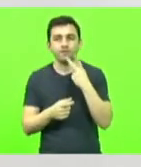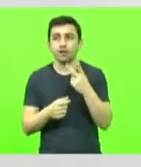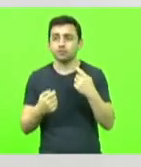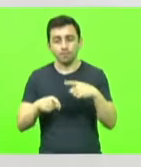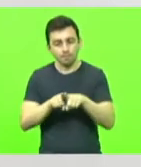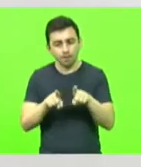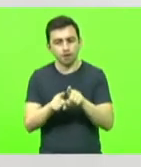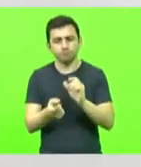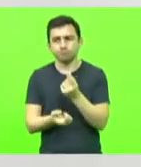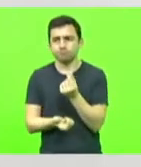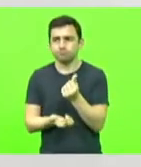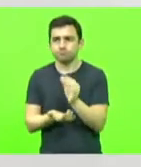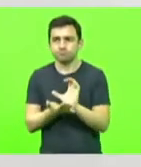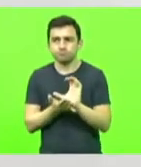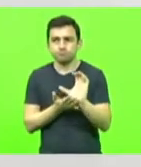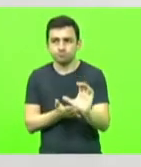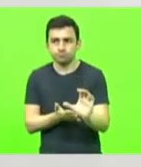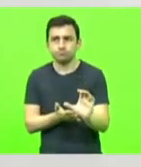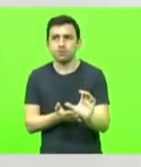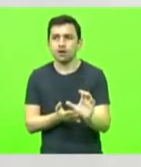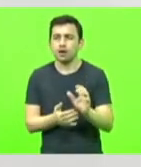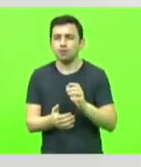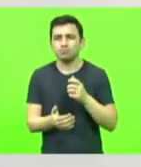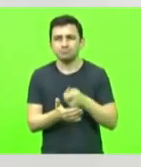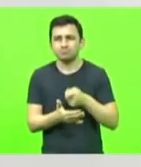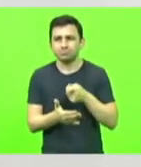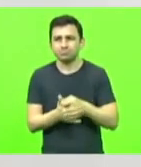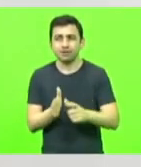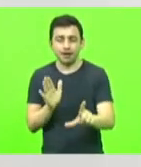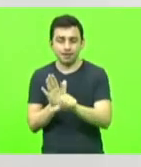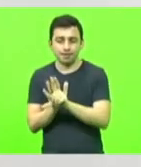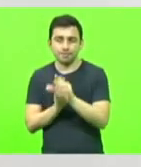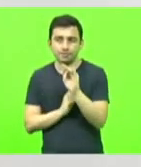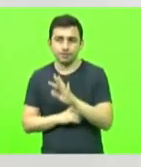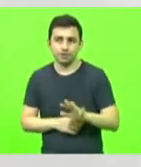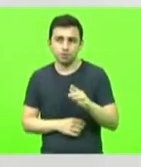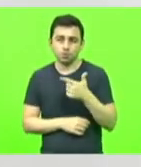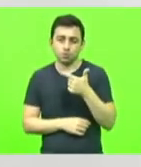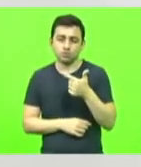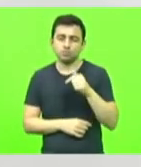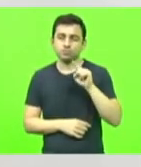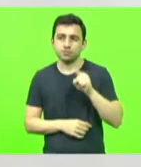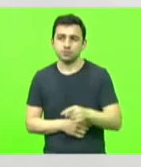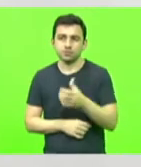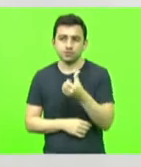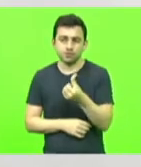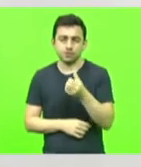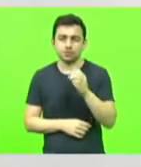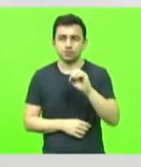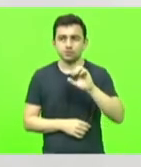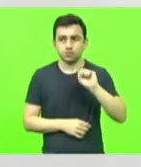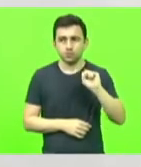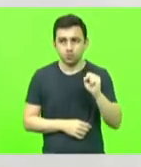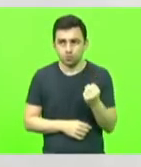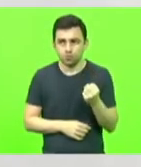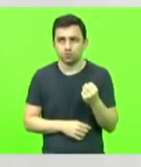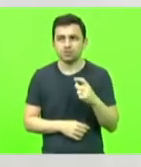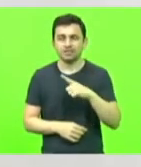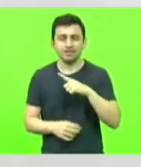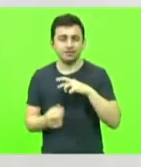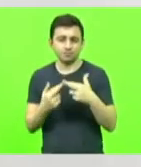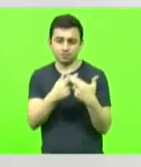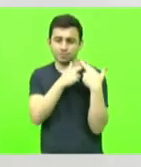com dinheiro, pois o maior fardo das obrigações legais da lei federal 12.608 de 2010, recai nas costas dos